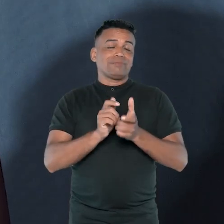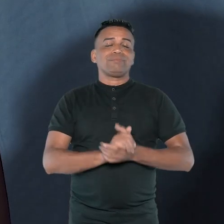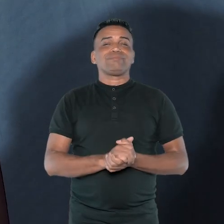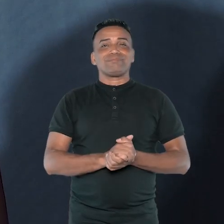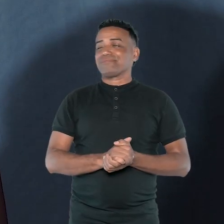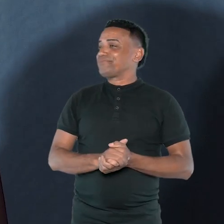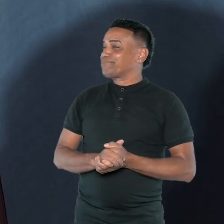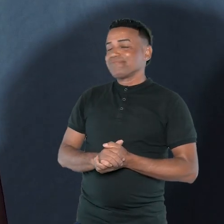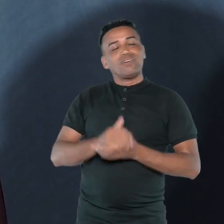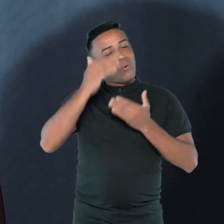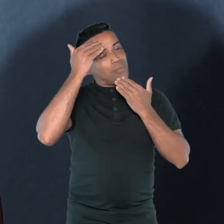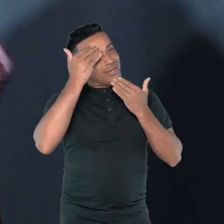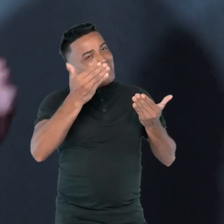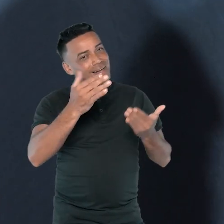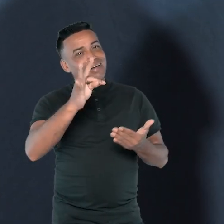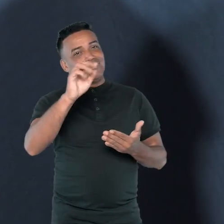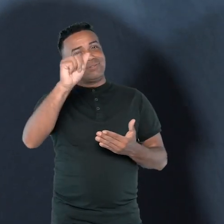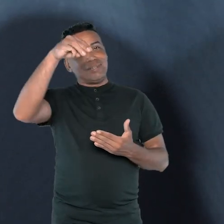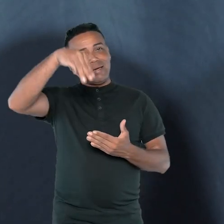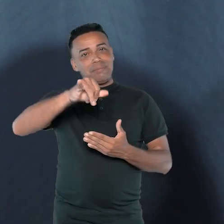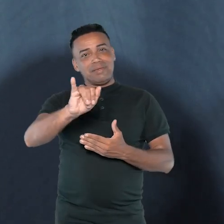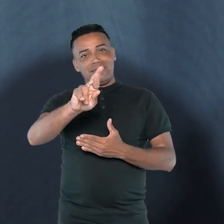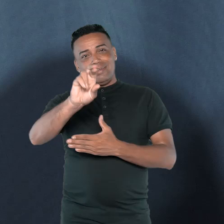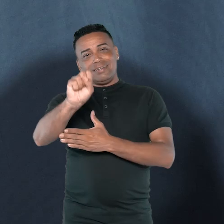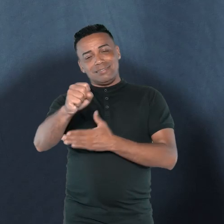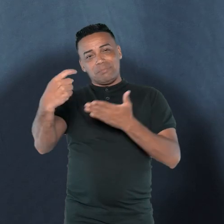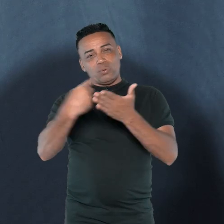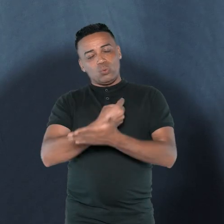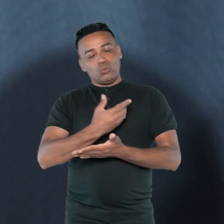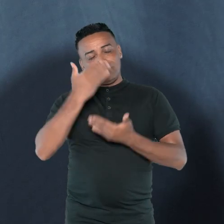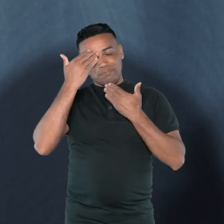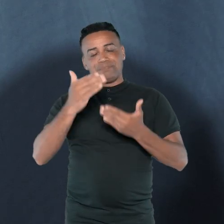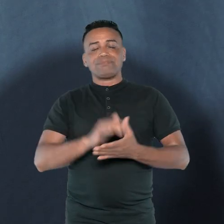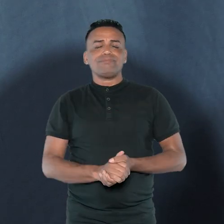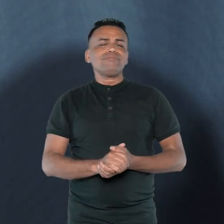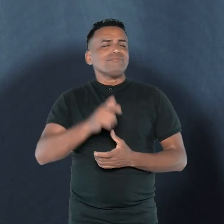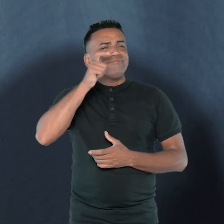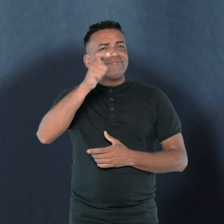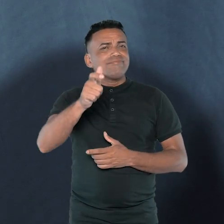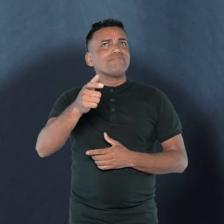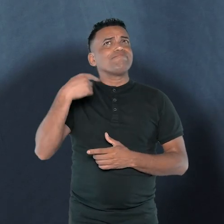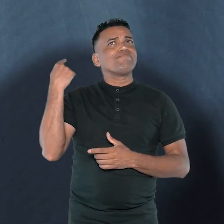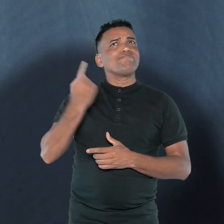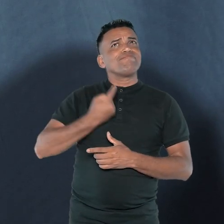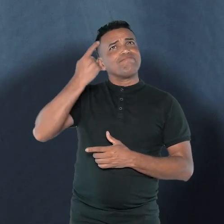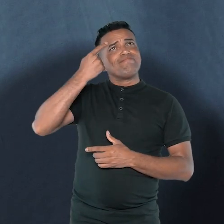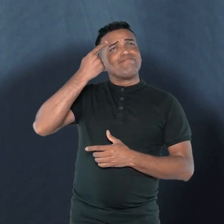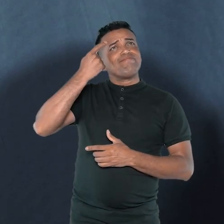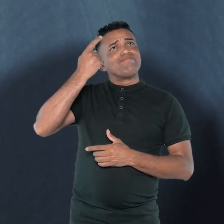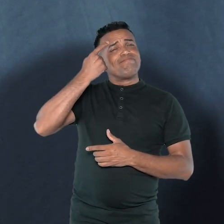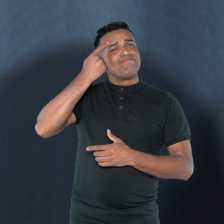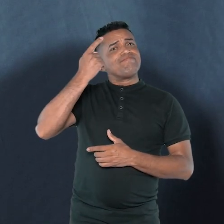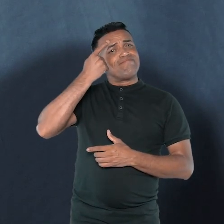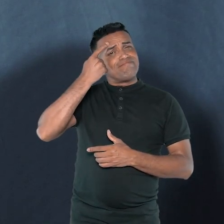Muito obrigada, Tamires, pela sua pergunta. Eu acho que é interessante a gente pensar um pouco também.